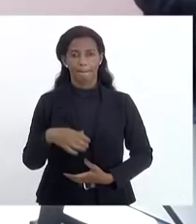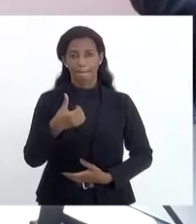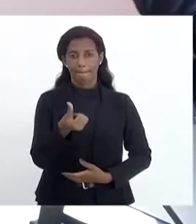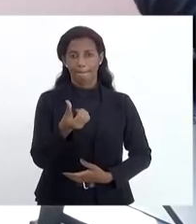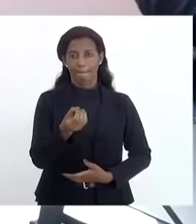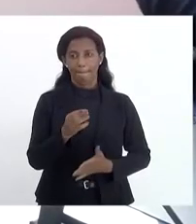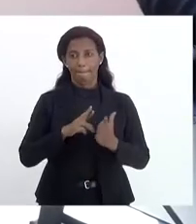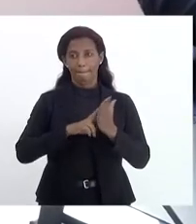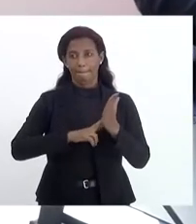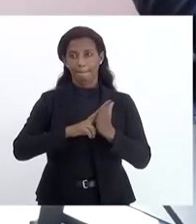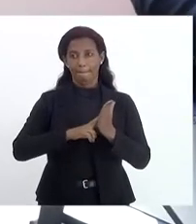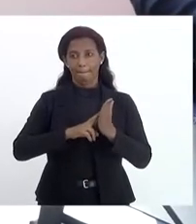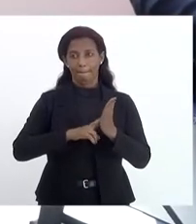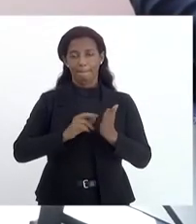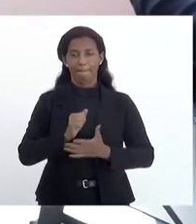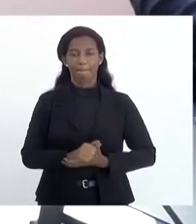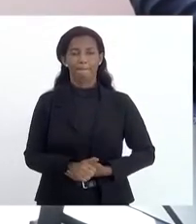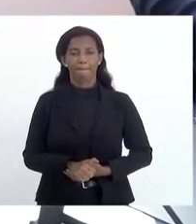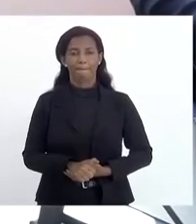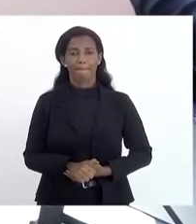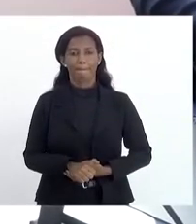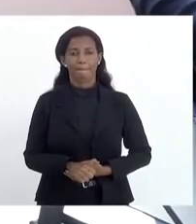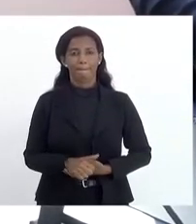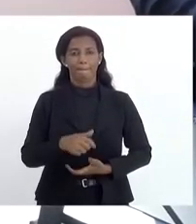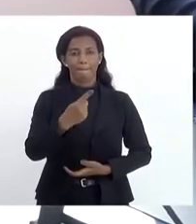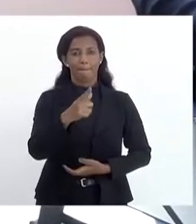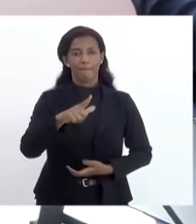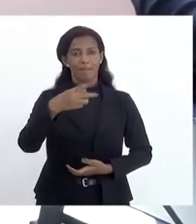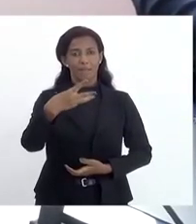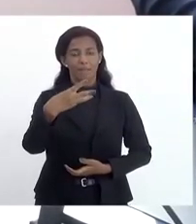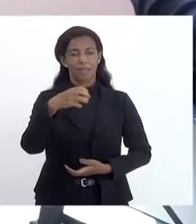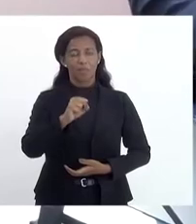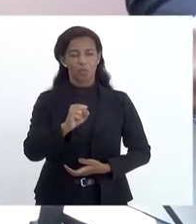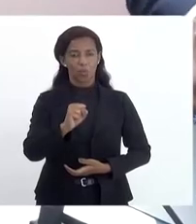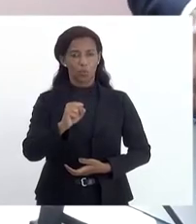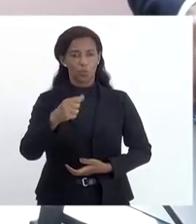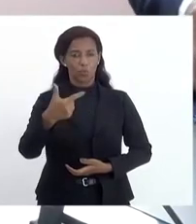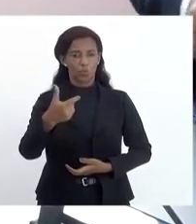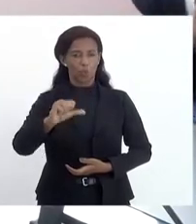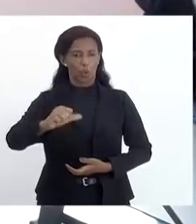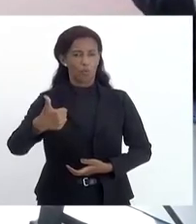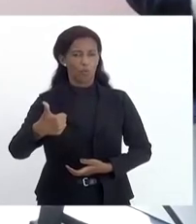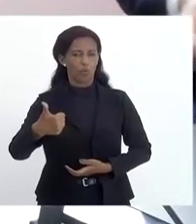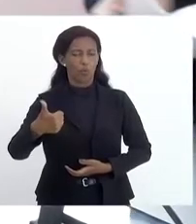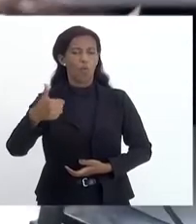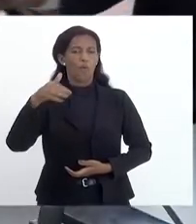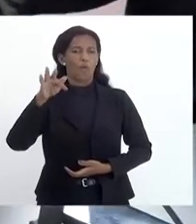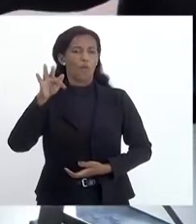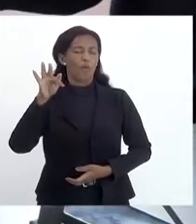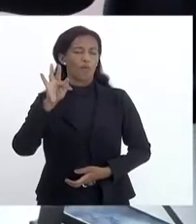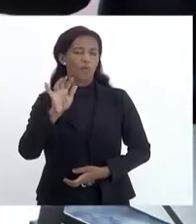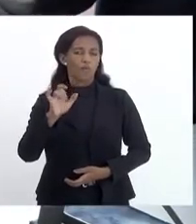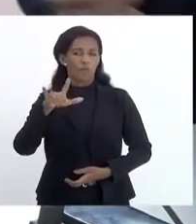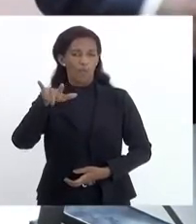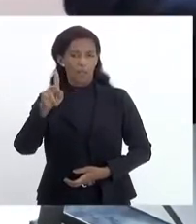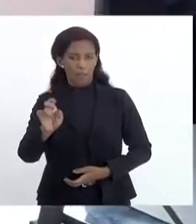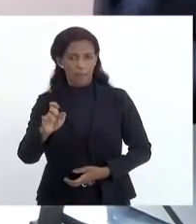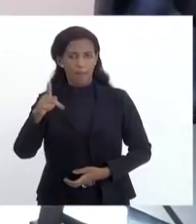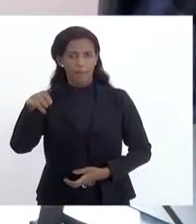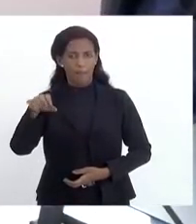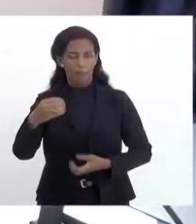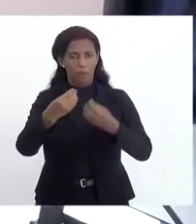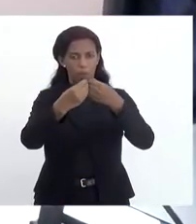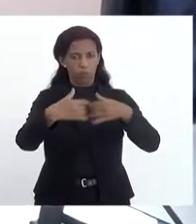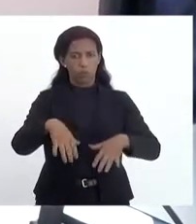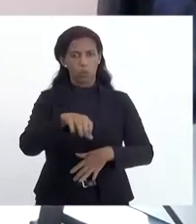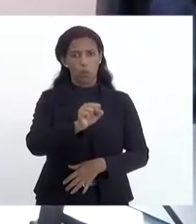60. Relator deputado Chico Machado. Projeto de lei 3891 de 2021, autoria deputado Felipe Poubel, o parecer pela prejudicabilidade